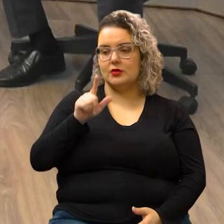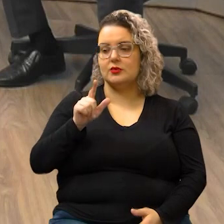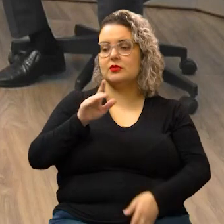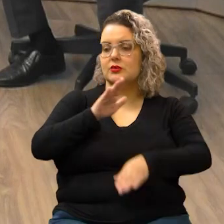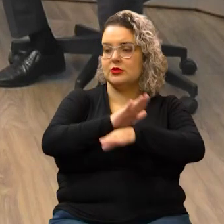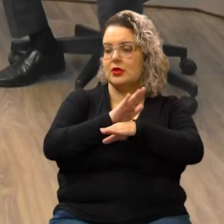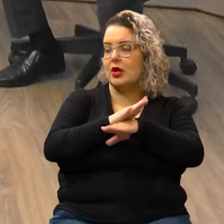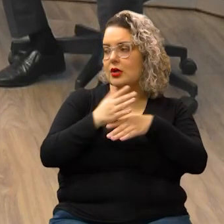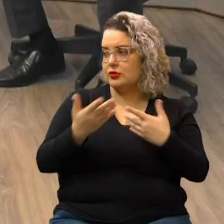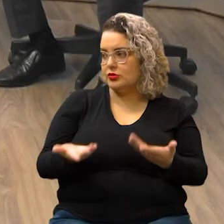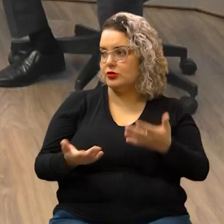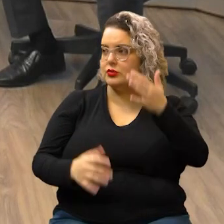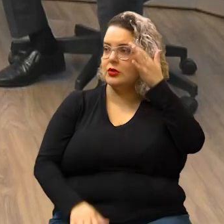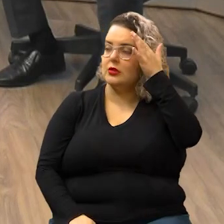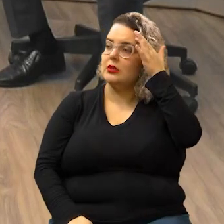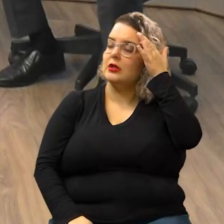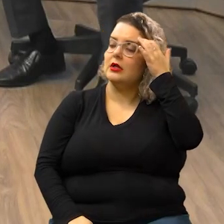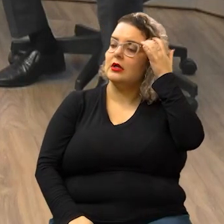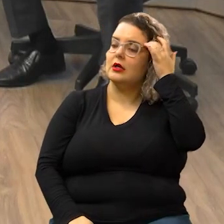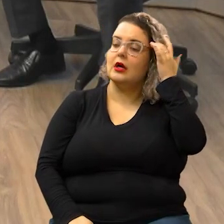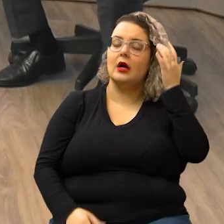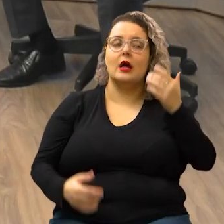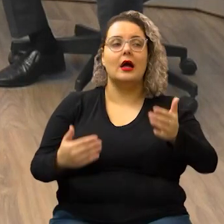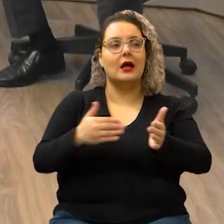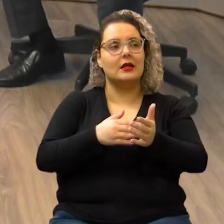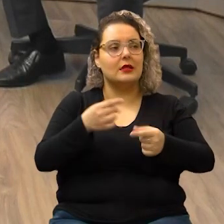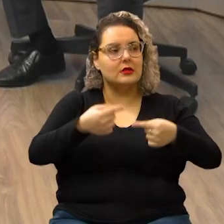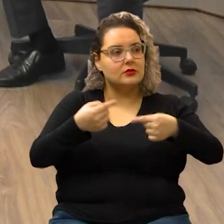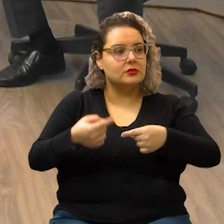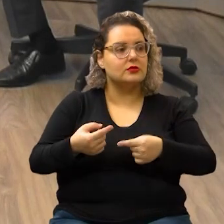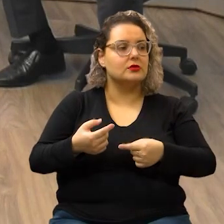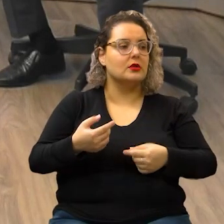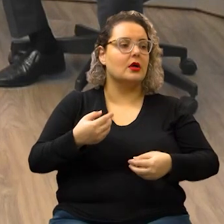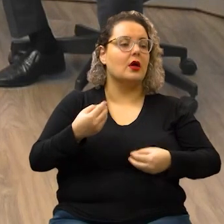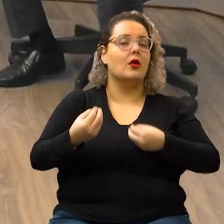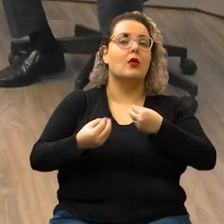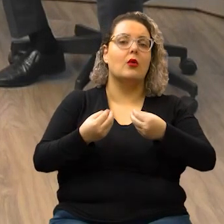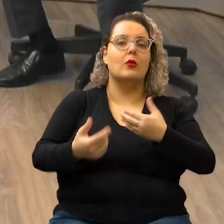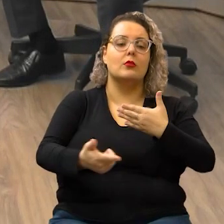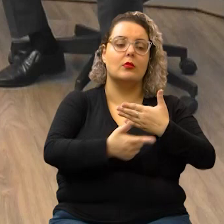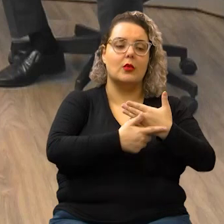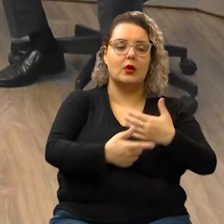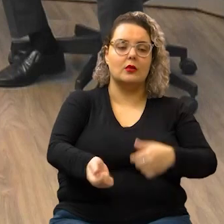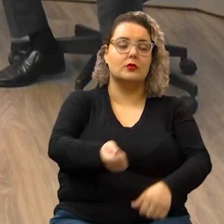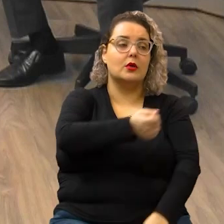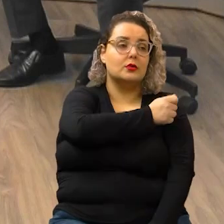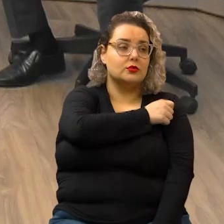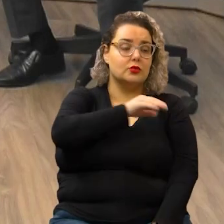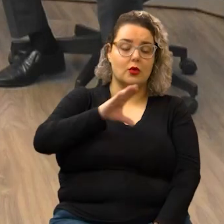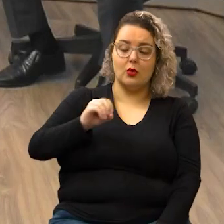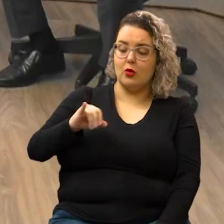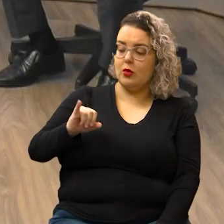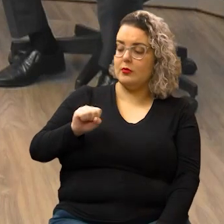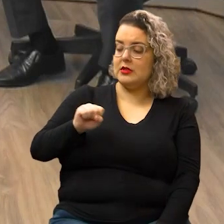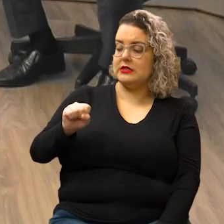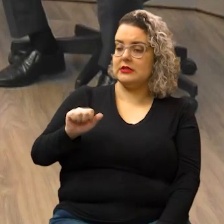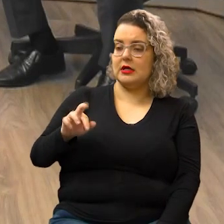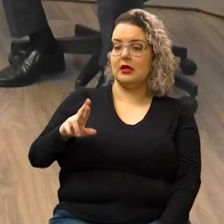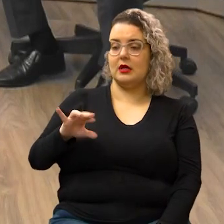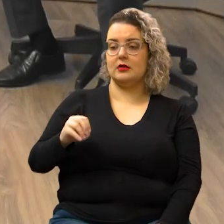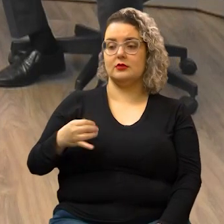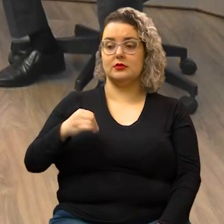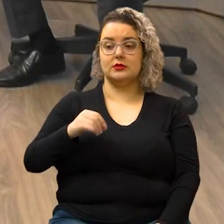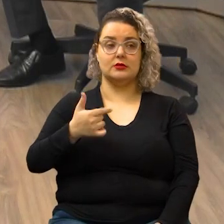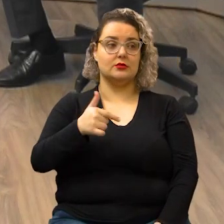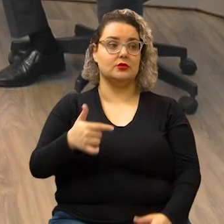isso. Até a gente discutiu um pouco até onde vai o papel e a autoridade do comissário, né, e se não há